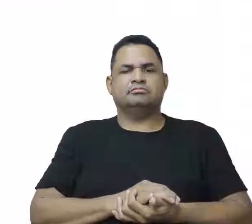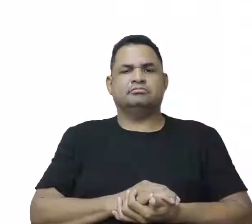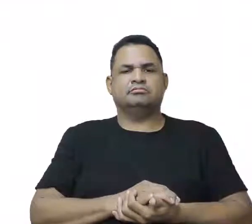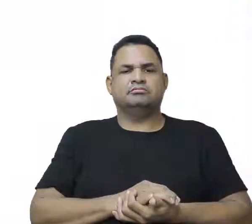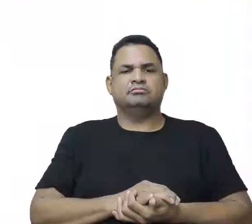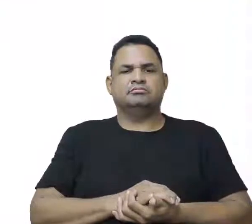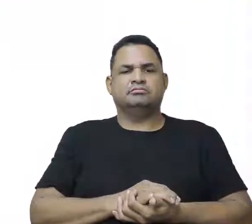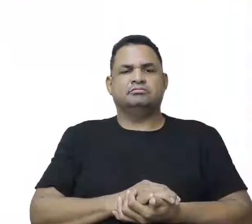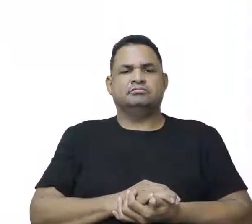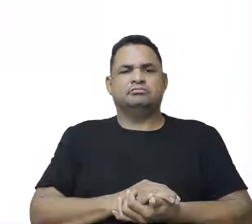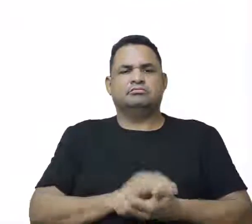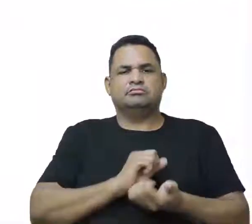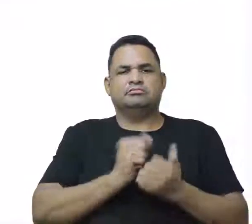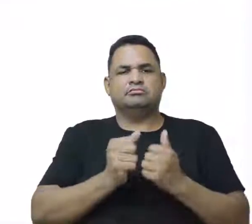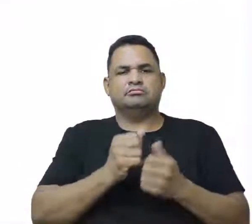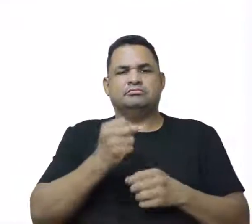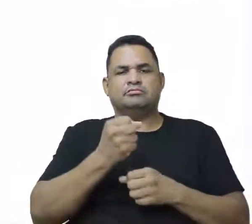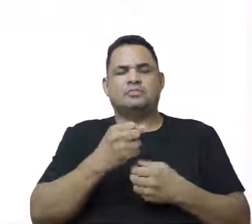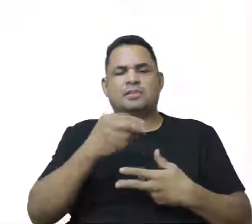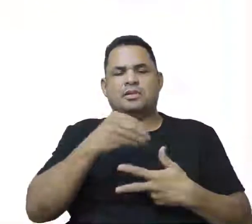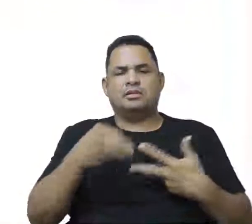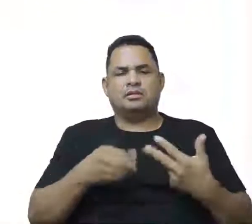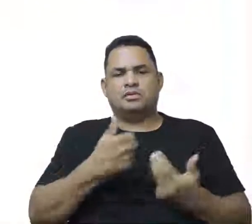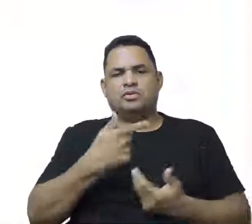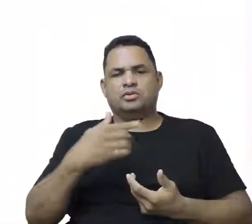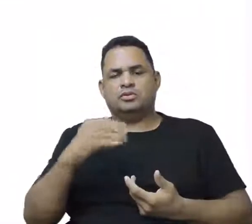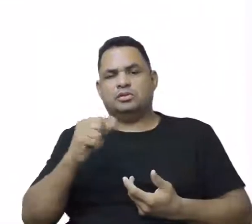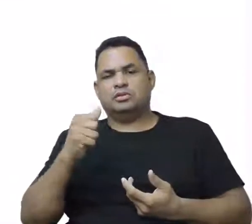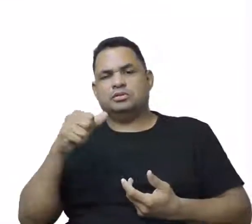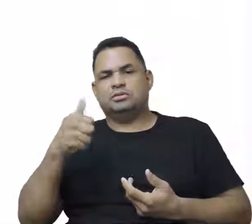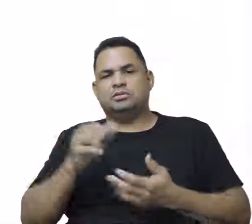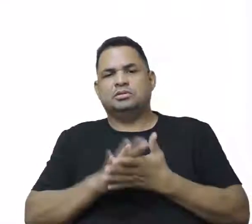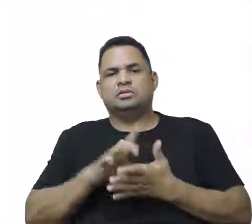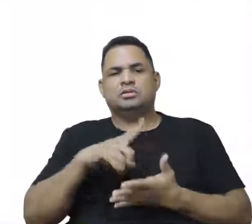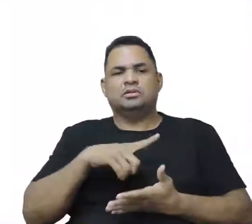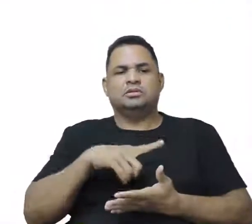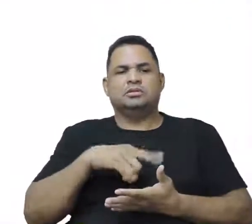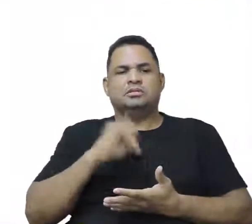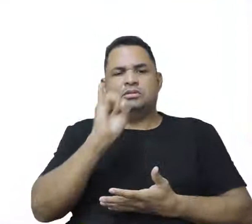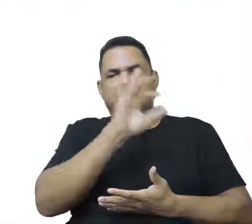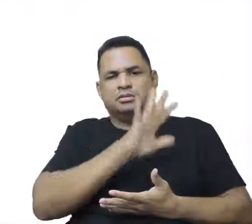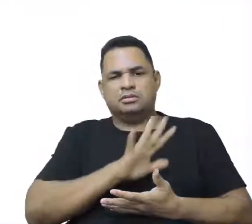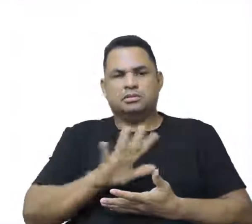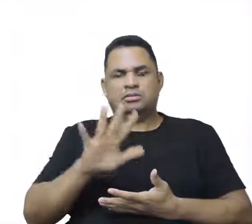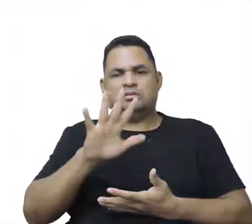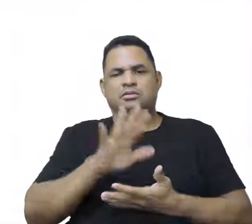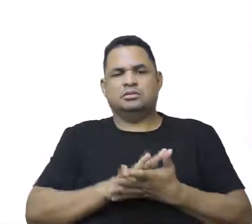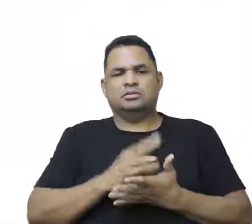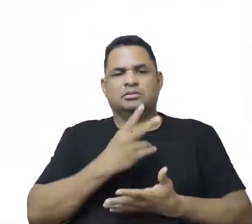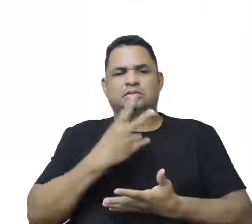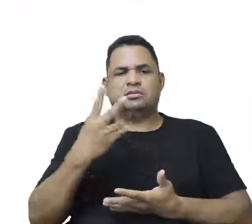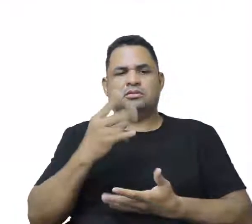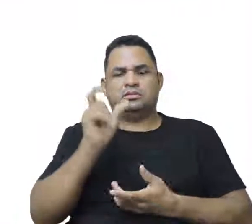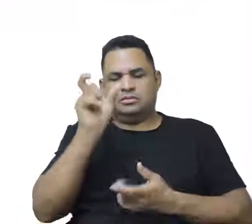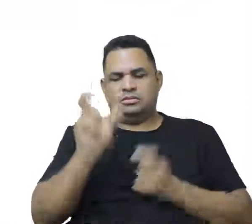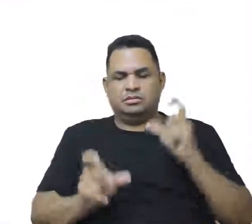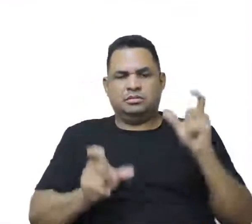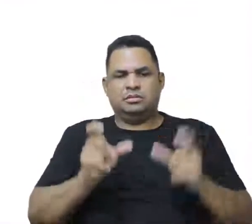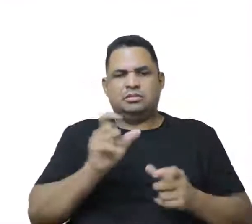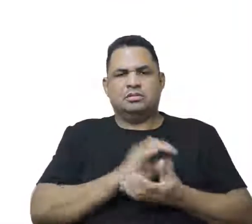tá. Essa é adaptada do Enem de 2018, né? Tem uma figurinha ali também, entre 2